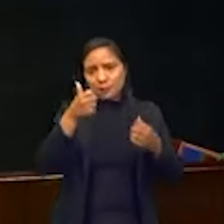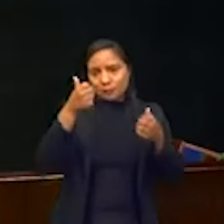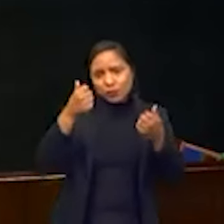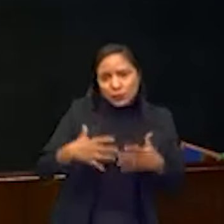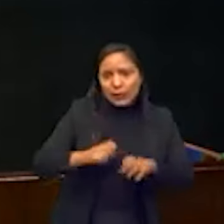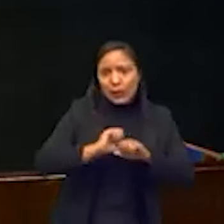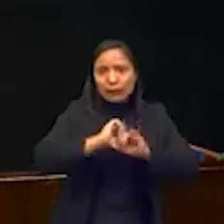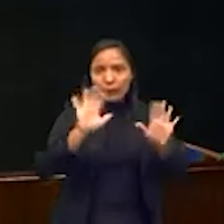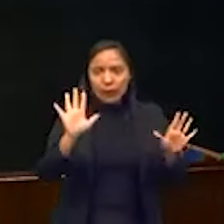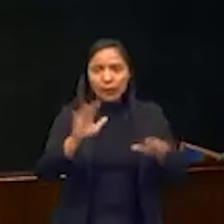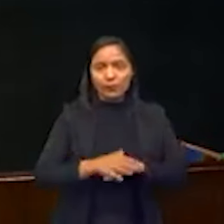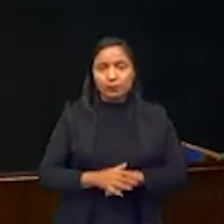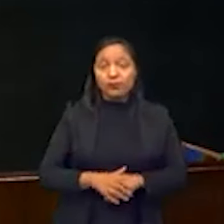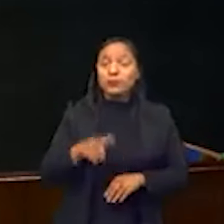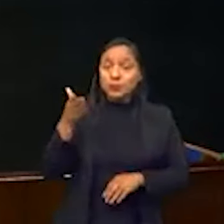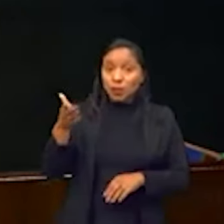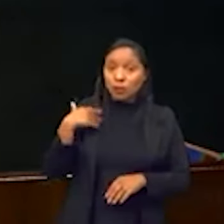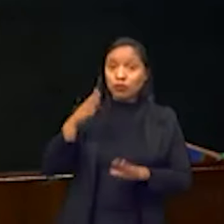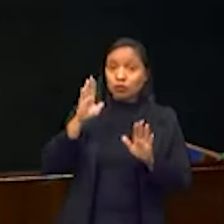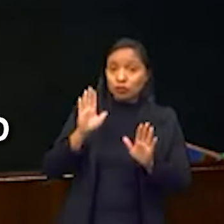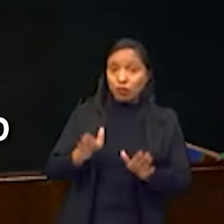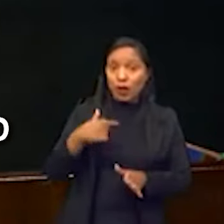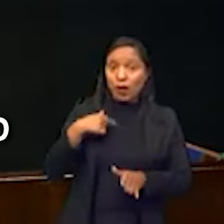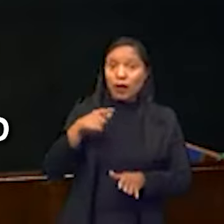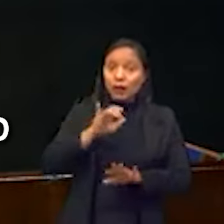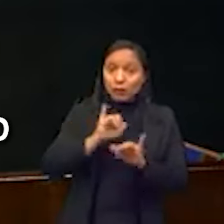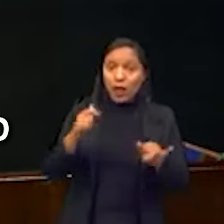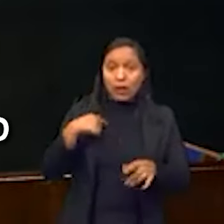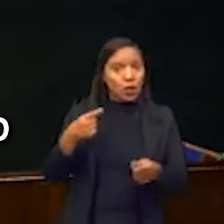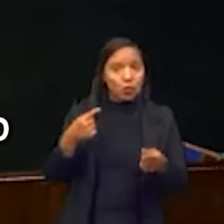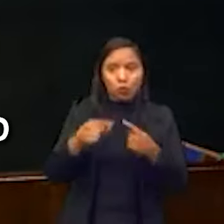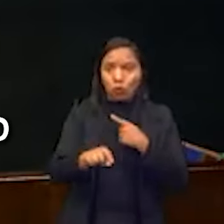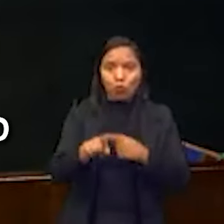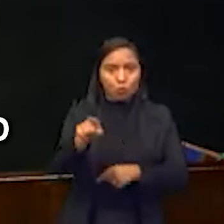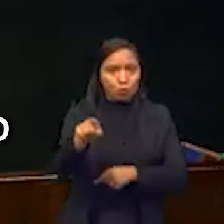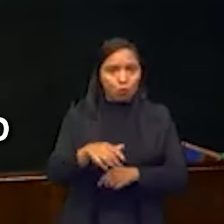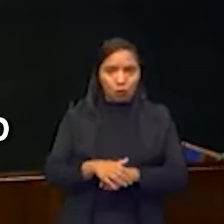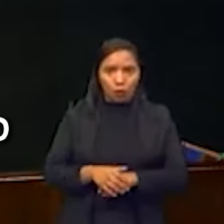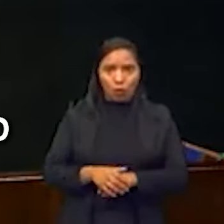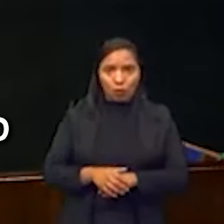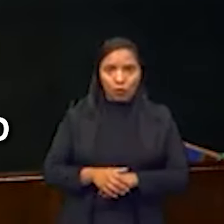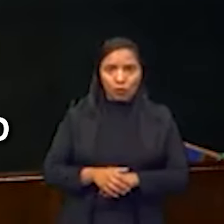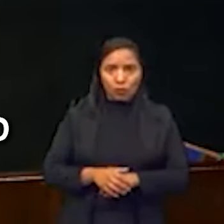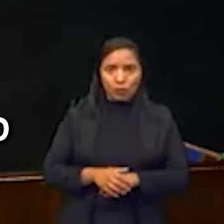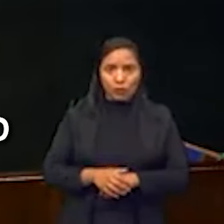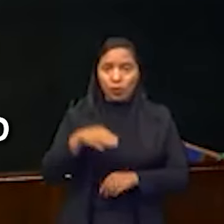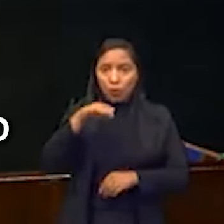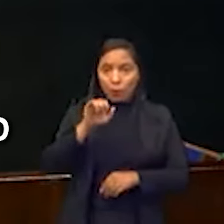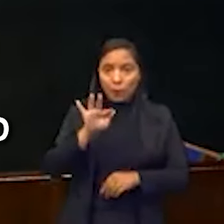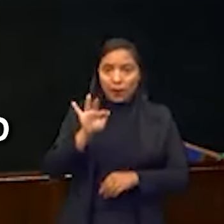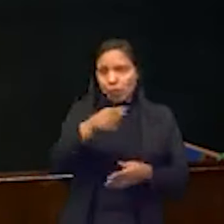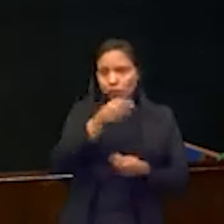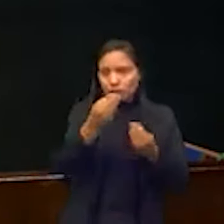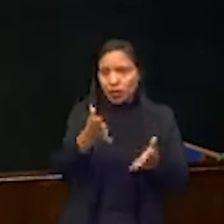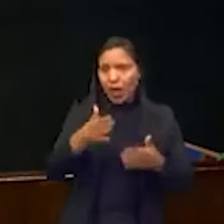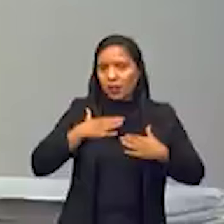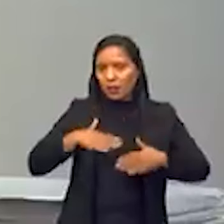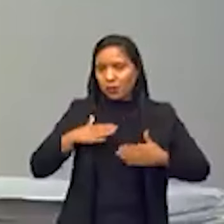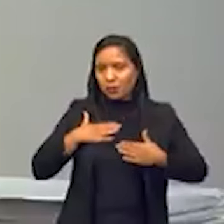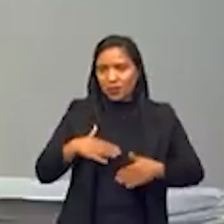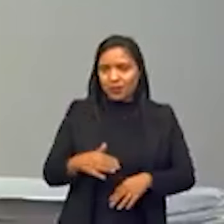Nesse caso, como óbvio ter dito, deixar consignado que eu sou contra o Corinthians vender o Memphis para pagar essa dívida. Não